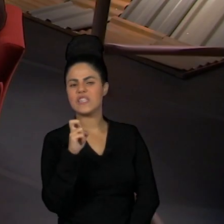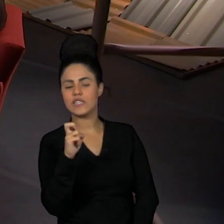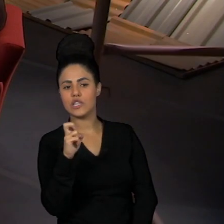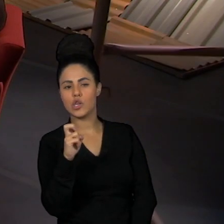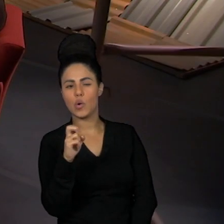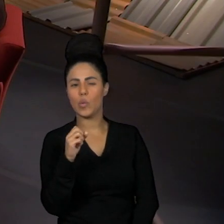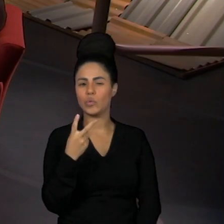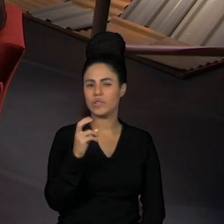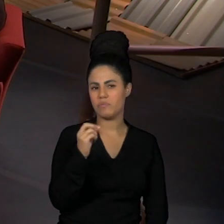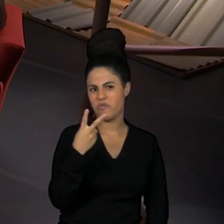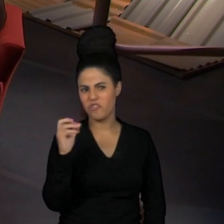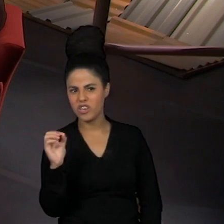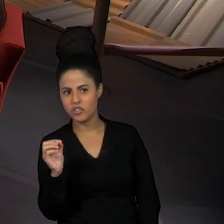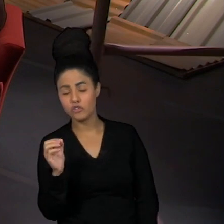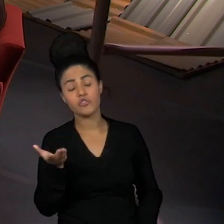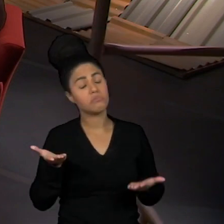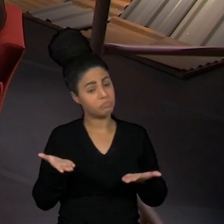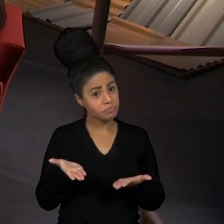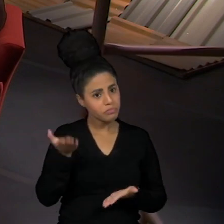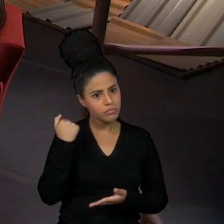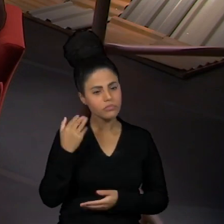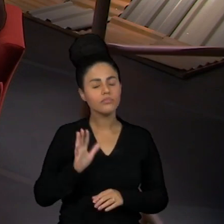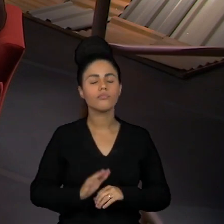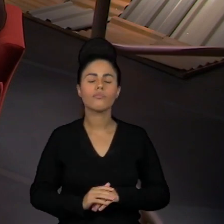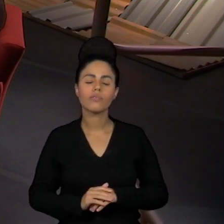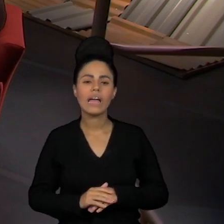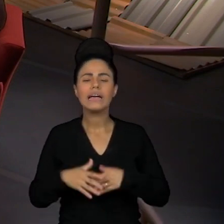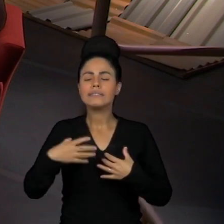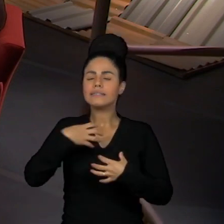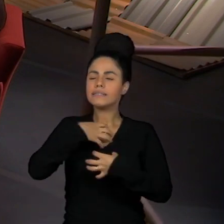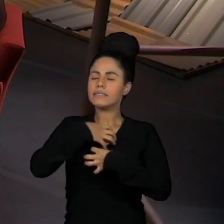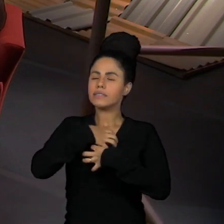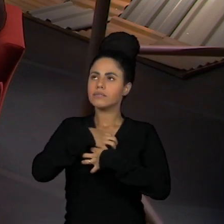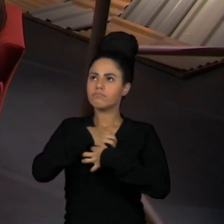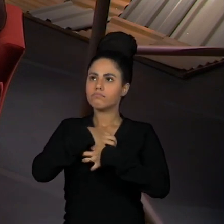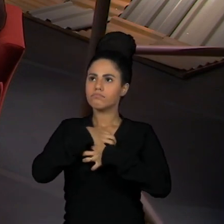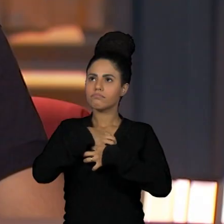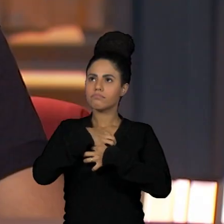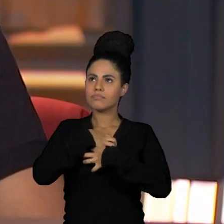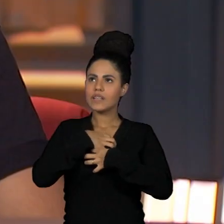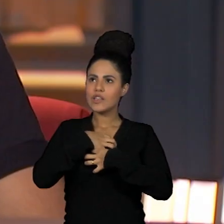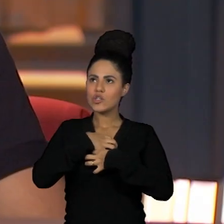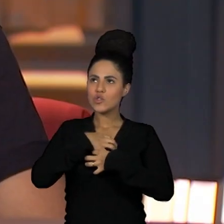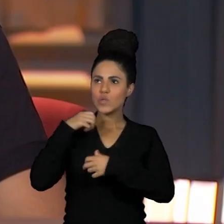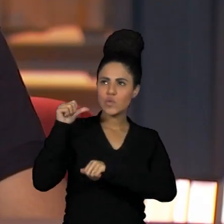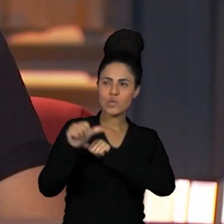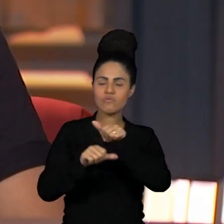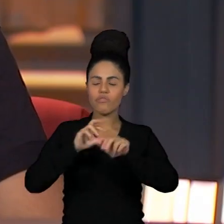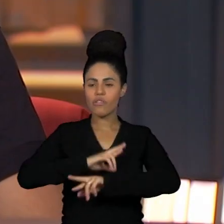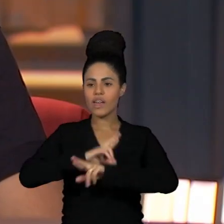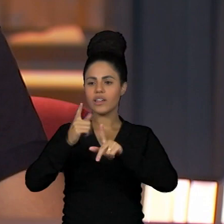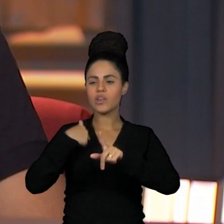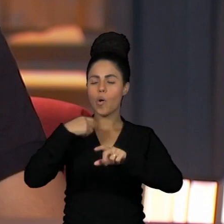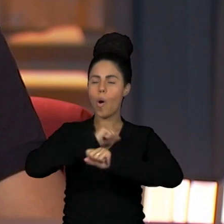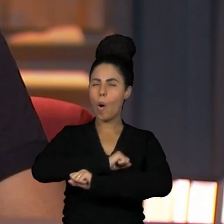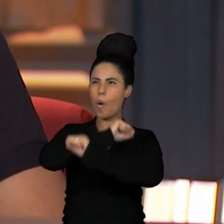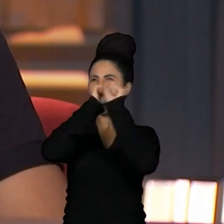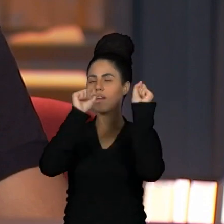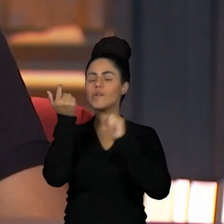foi em 2020. E é uma sensação muito louca, porque, que nem eu falei, um dia eu acordei e falei, pô, tô